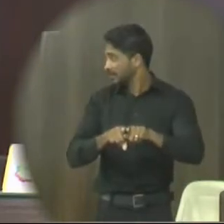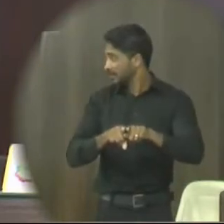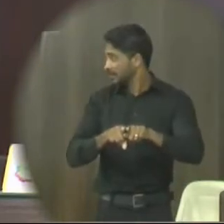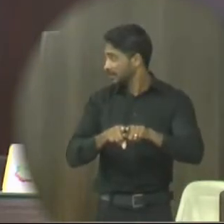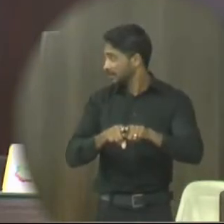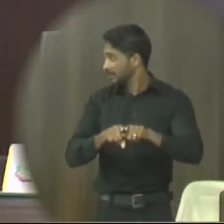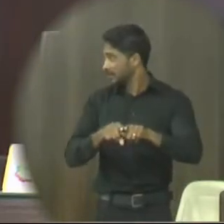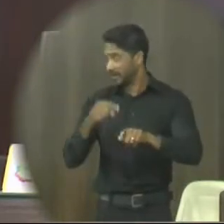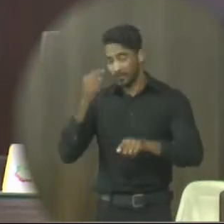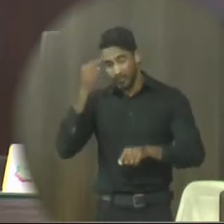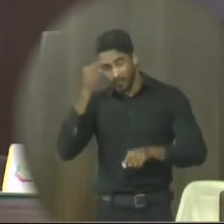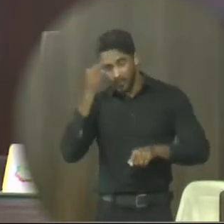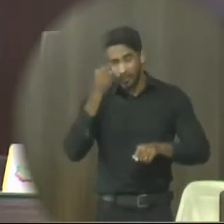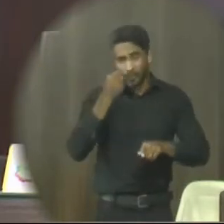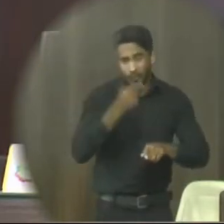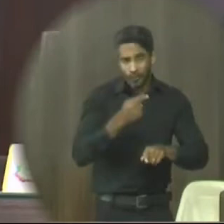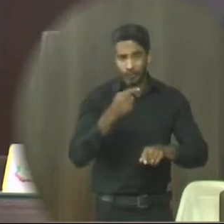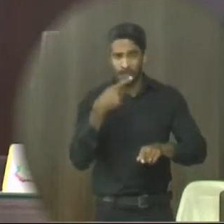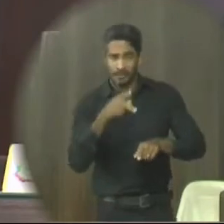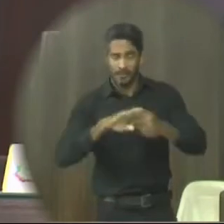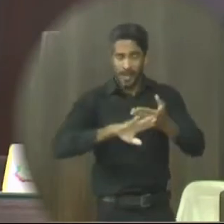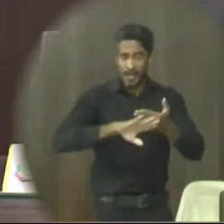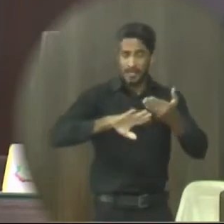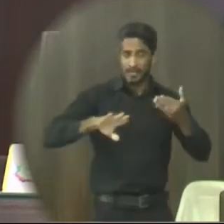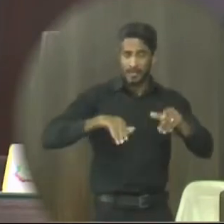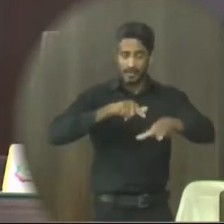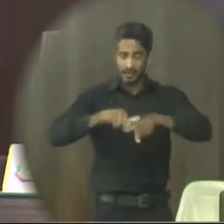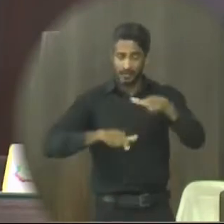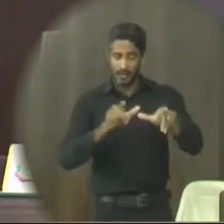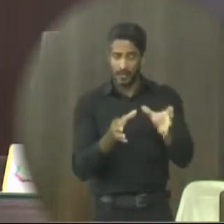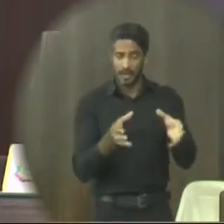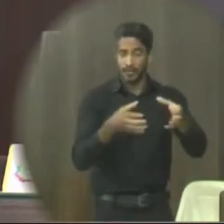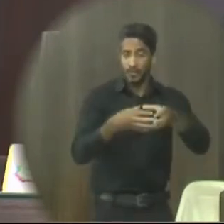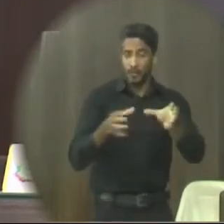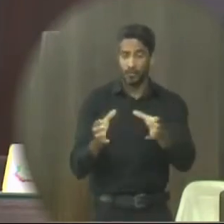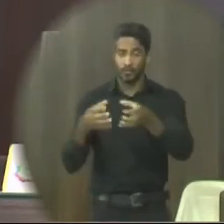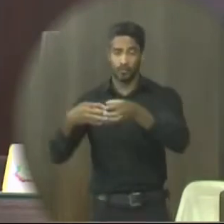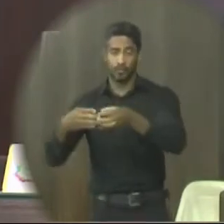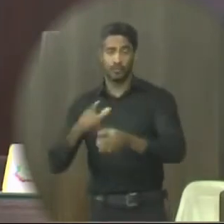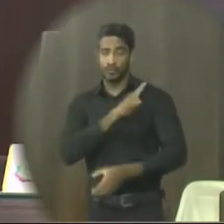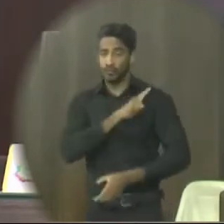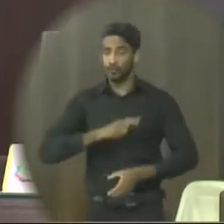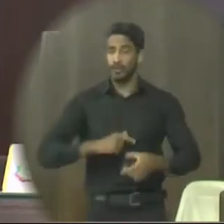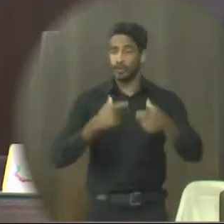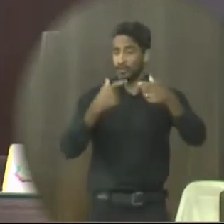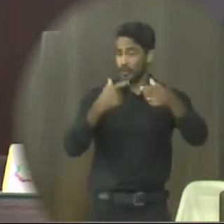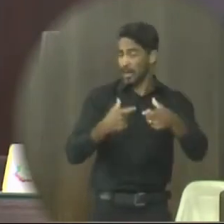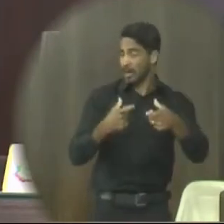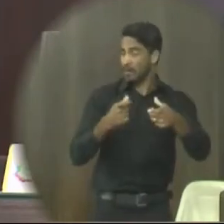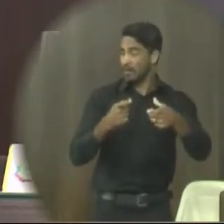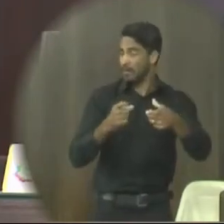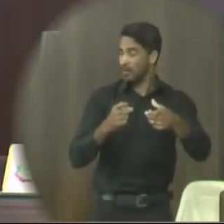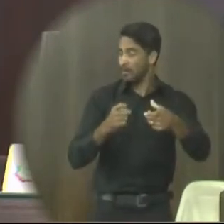ofensivas ou os princípios da separação das funções dos órgãos do governo local, podendo ser